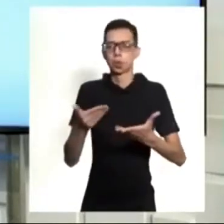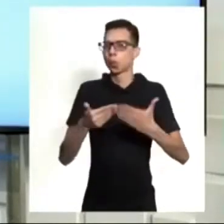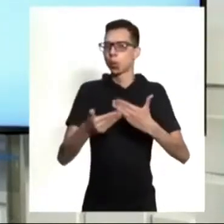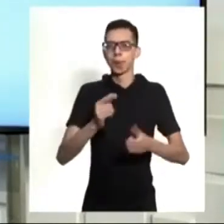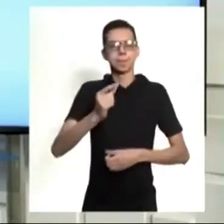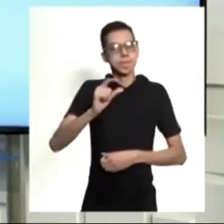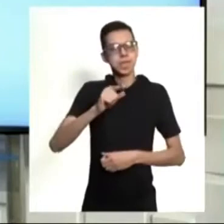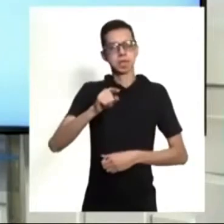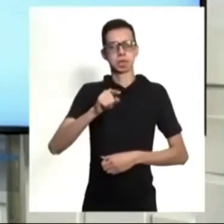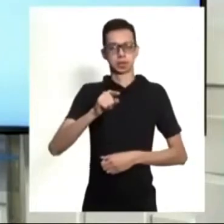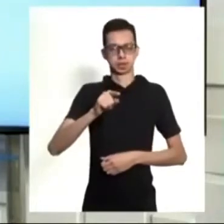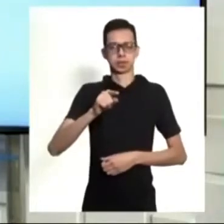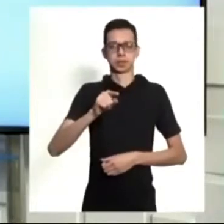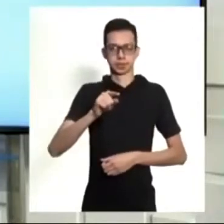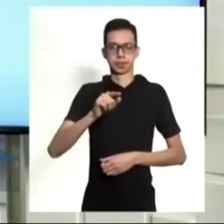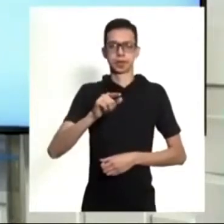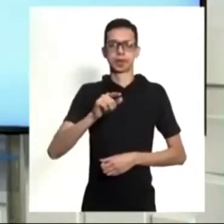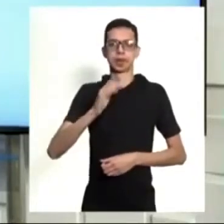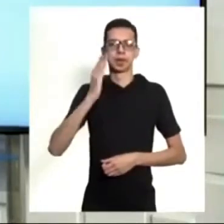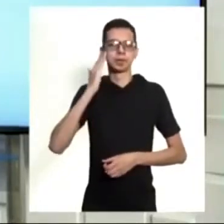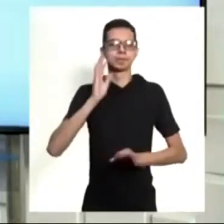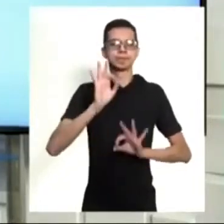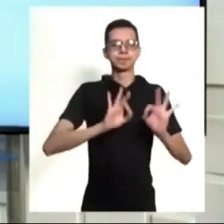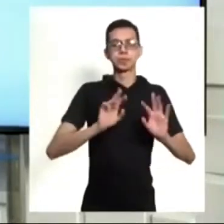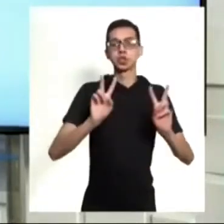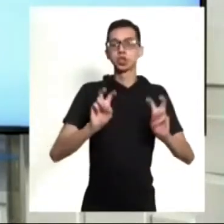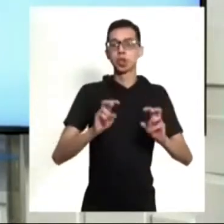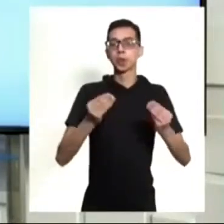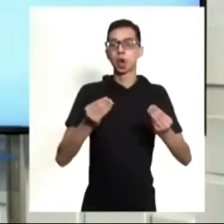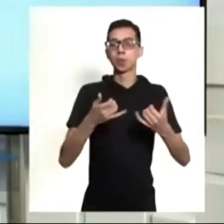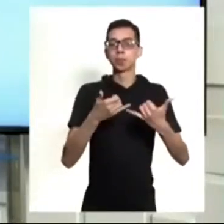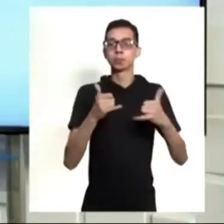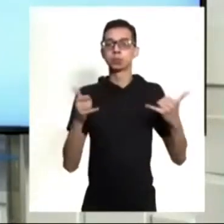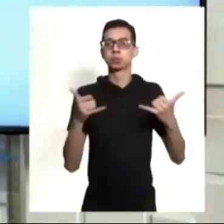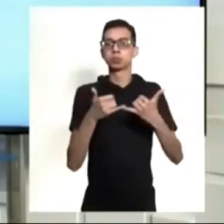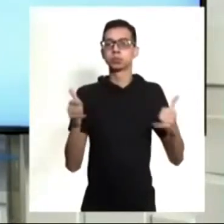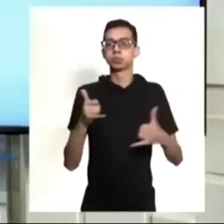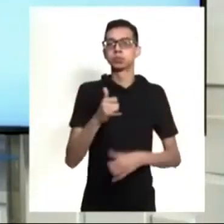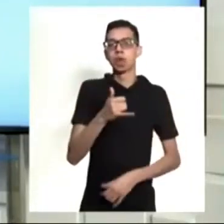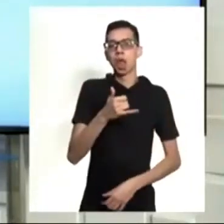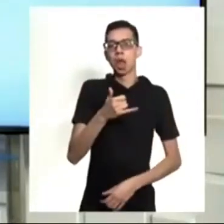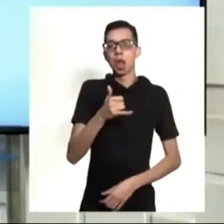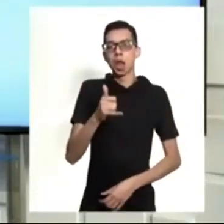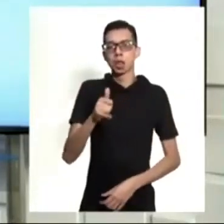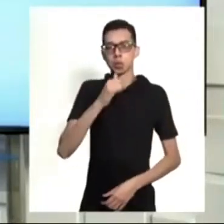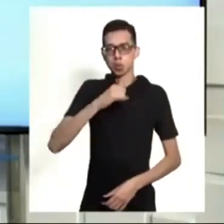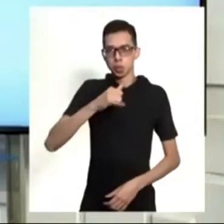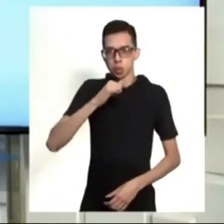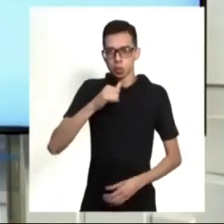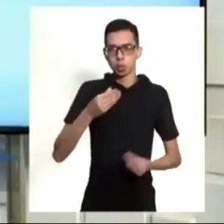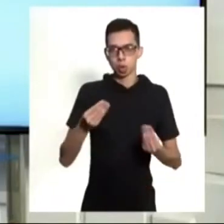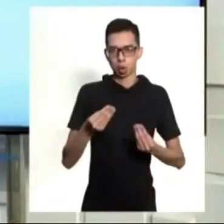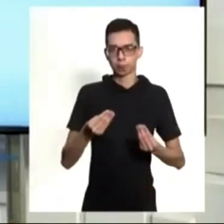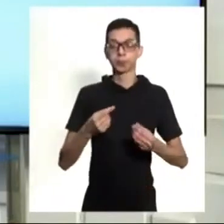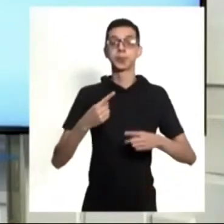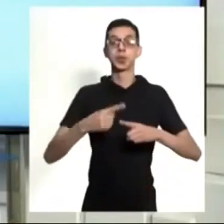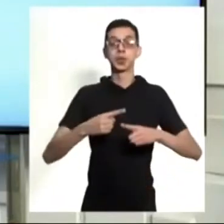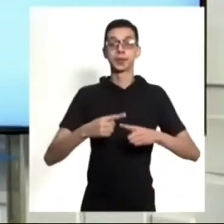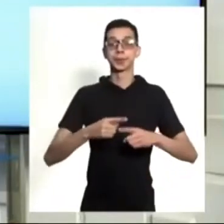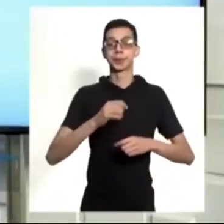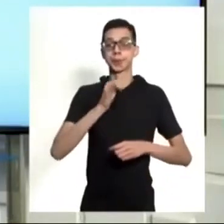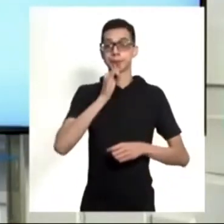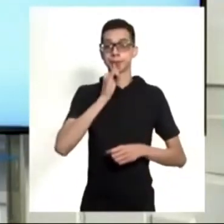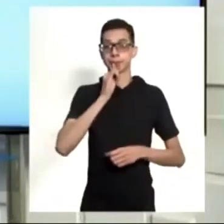você for trabalhar, né, a geração da corrente elétrica acontece mediante aqui a uma corrosão do ânodo, uma diminuição da massa do